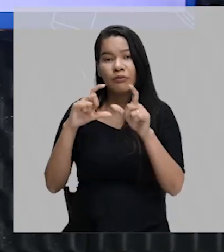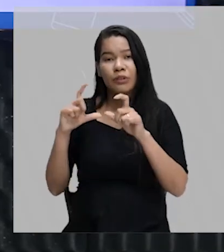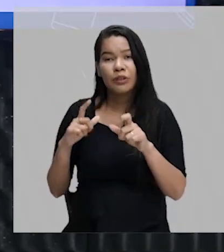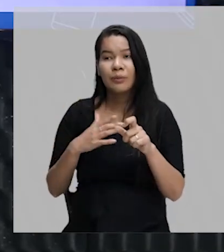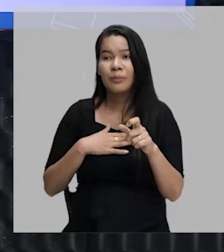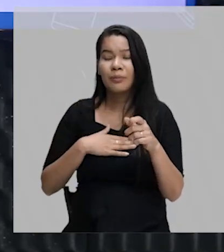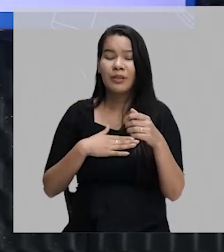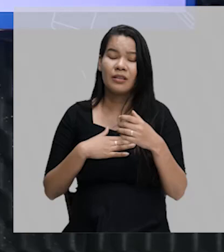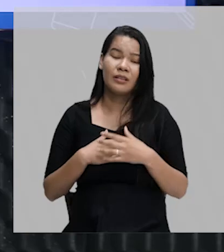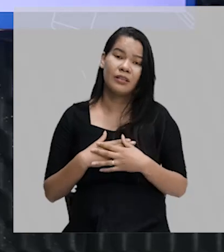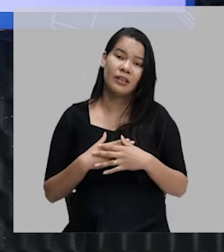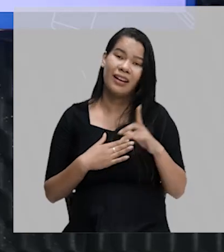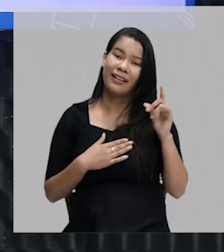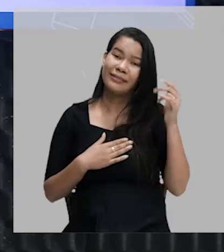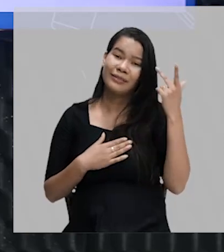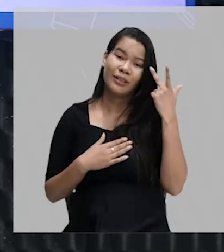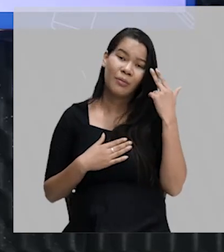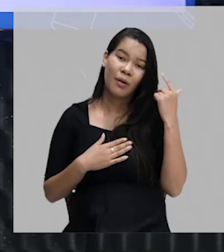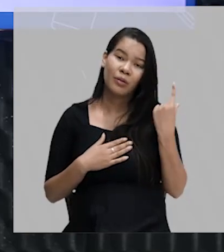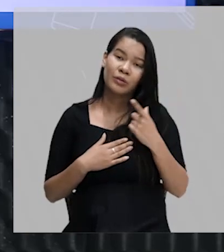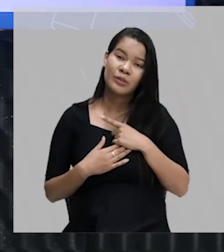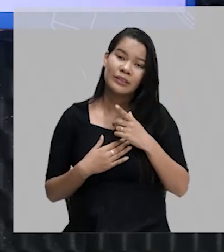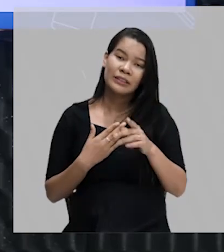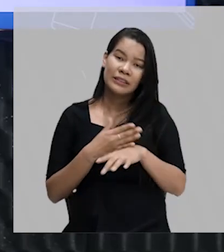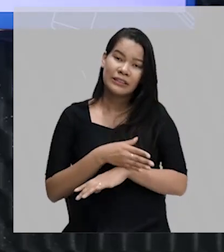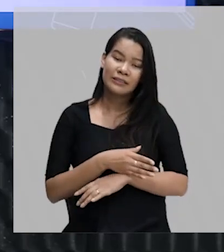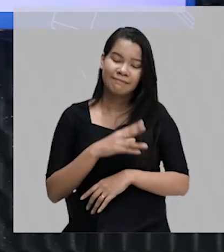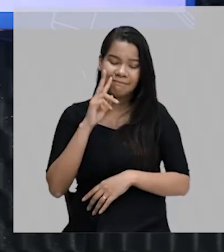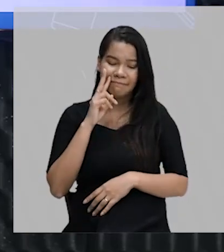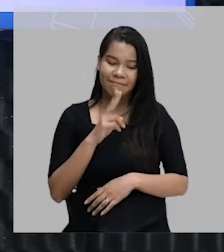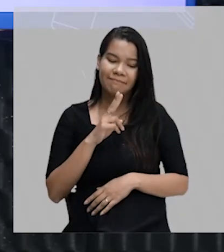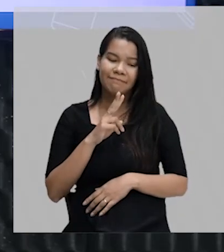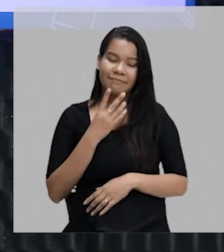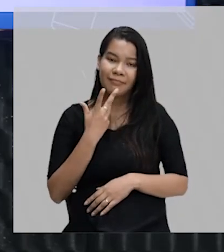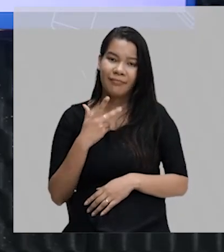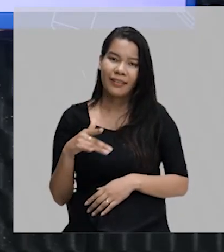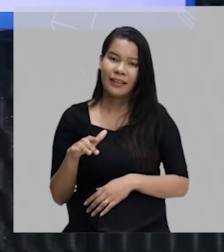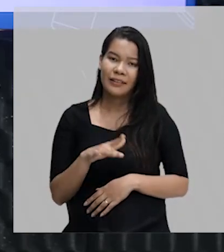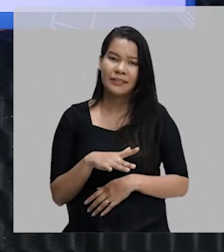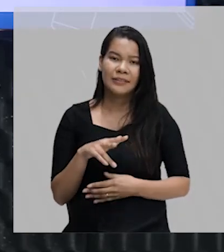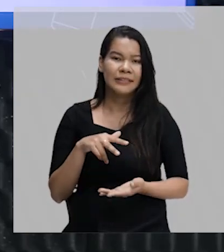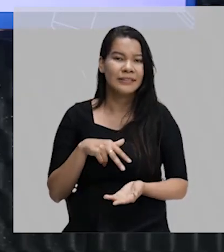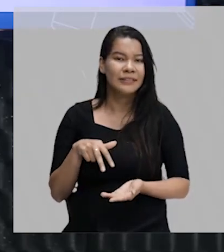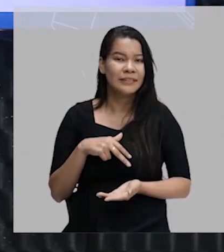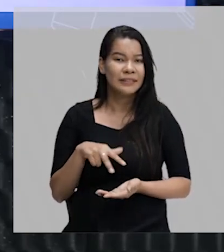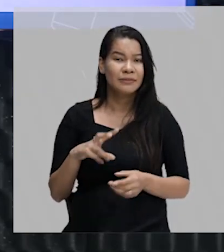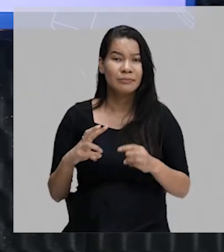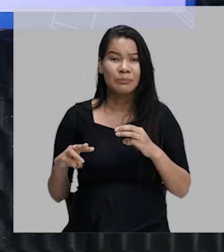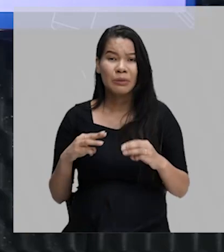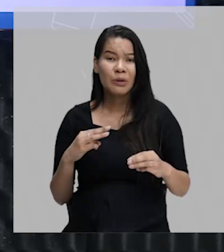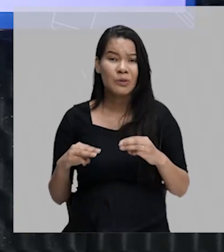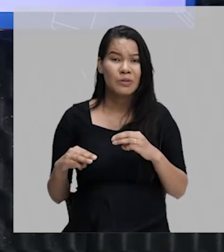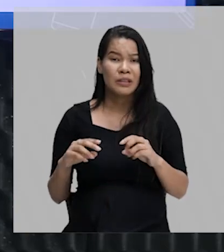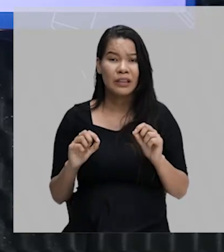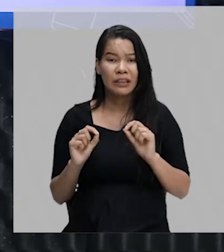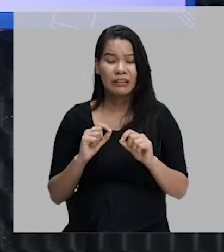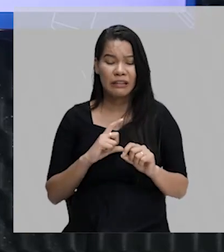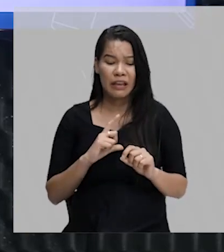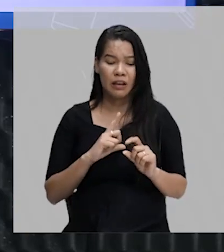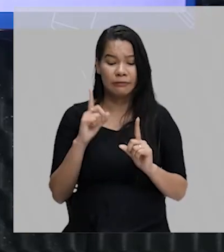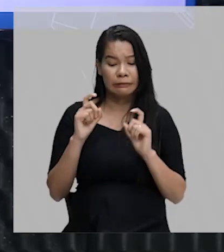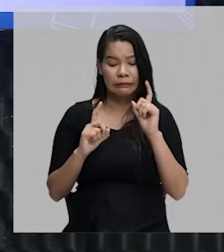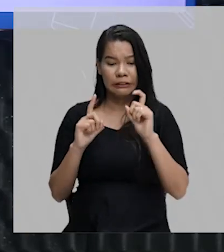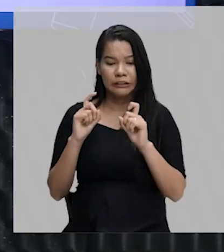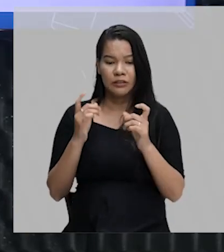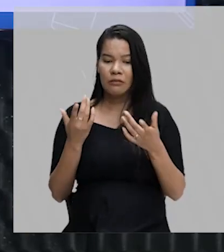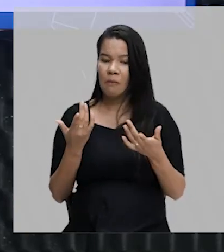muito comum a gente entrar e ver crianças, né, dançando músicas que possuem gestos